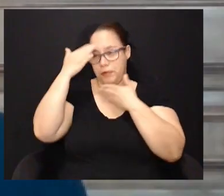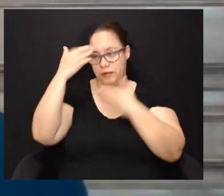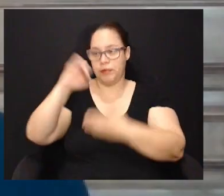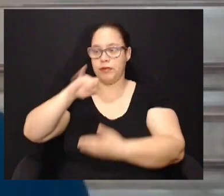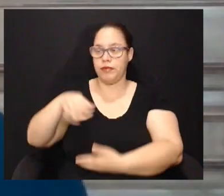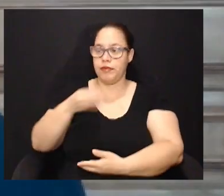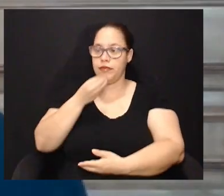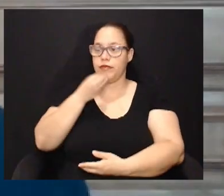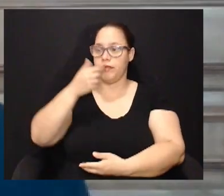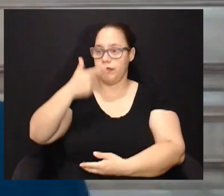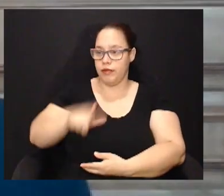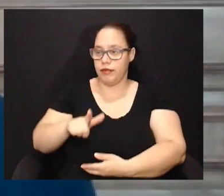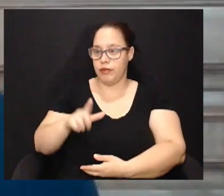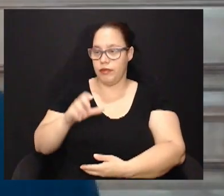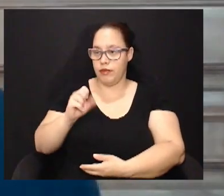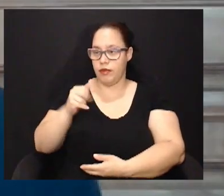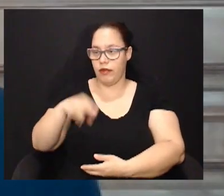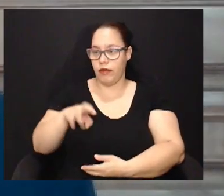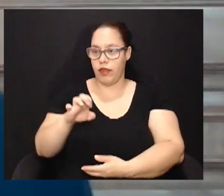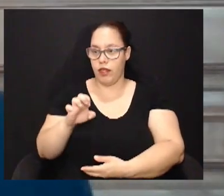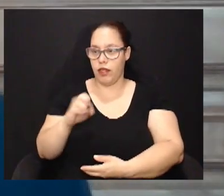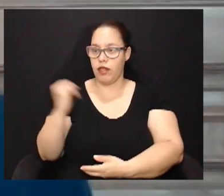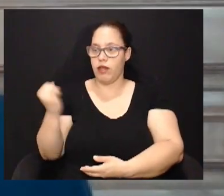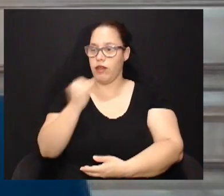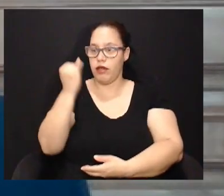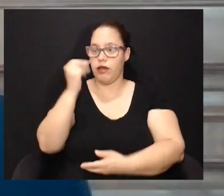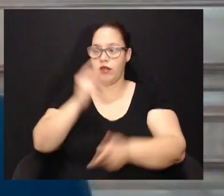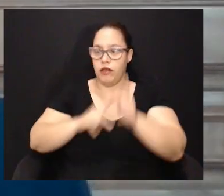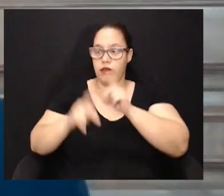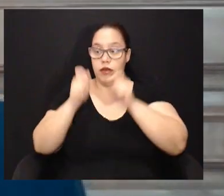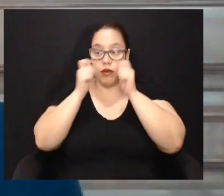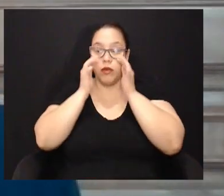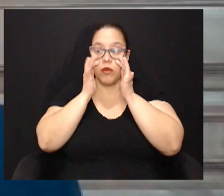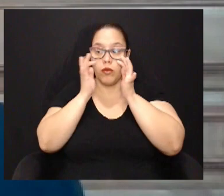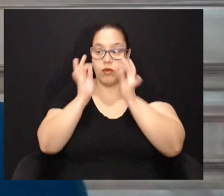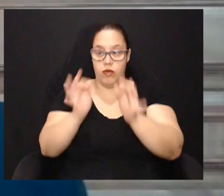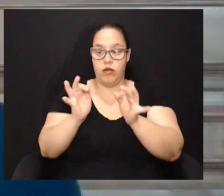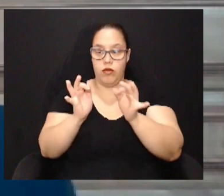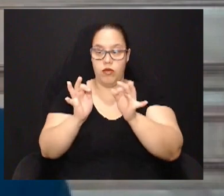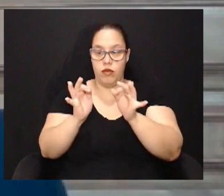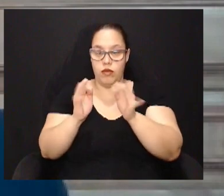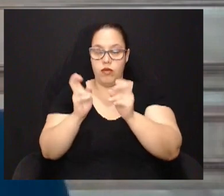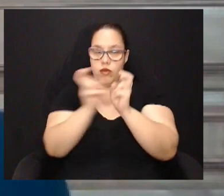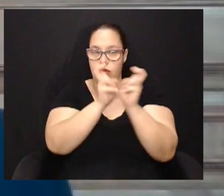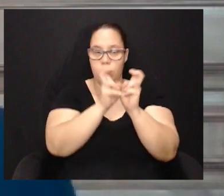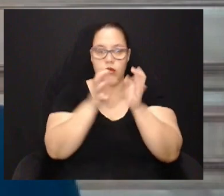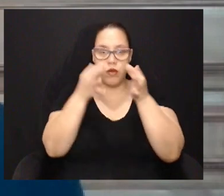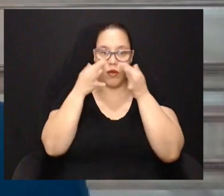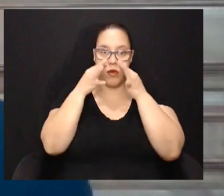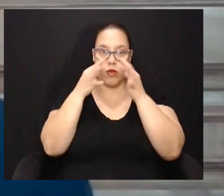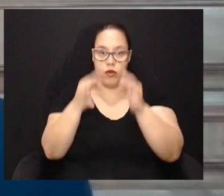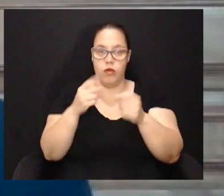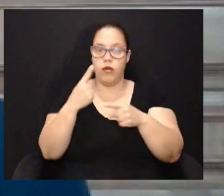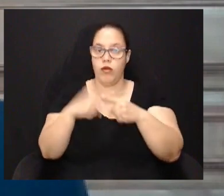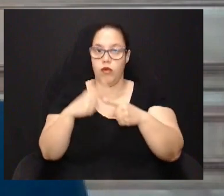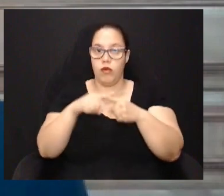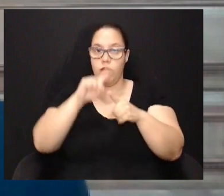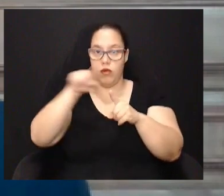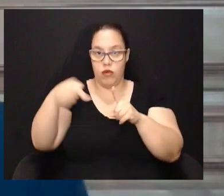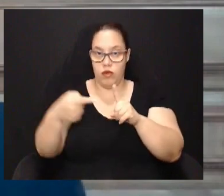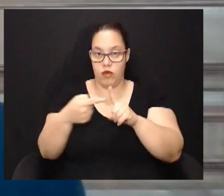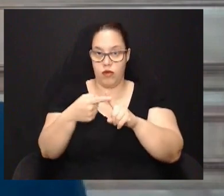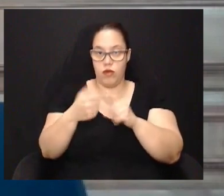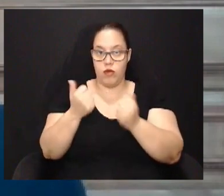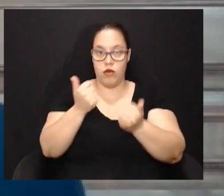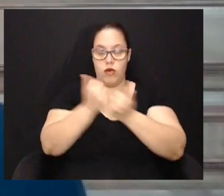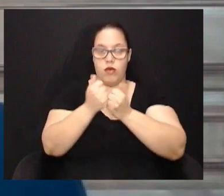Ótimo, eu agradeço a oportunidade mais uma vez, Cassiane, e ressalto a importância da população estar atenta, dos salões de beleza estarem atentos, porque